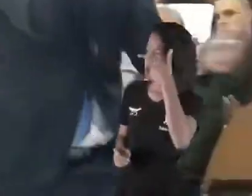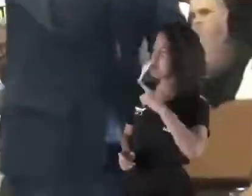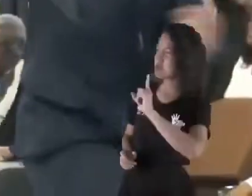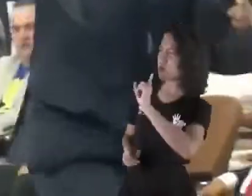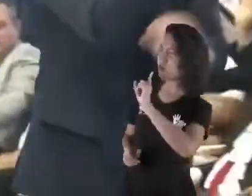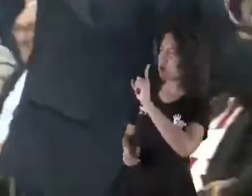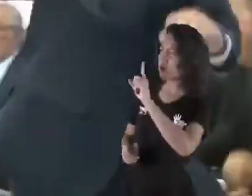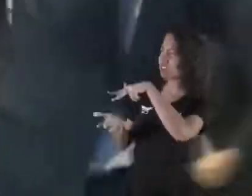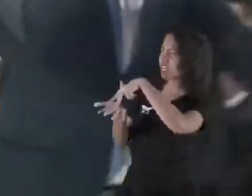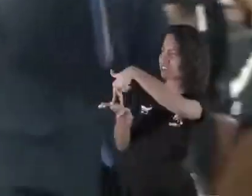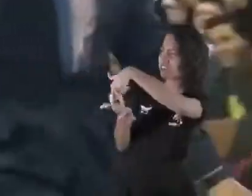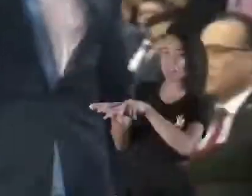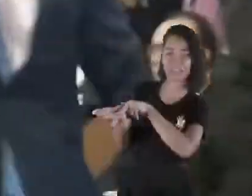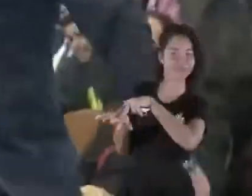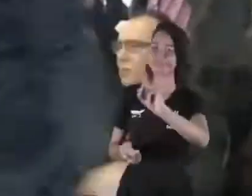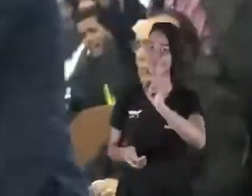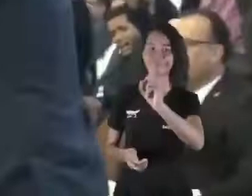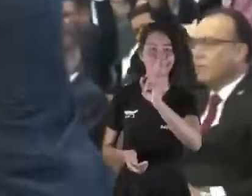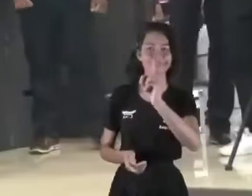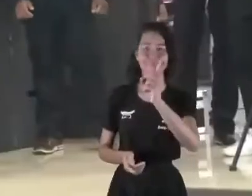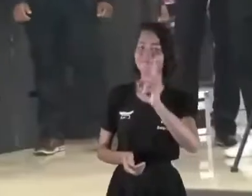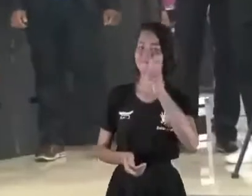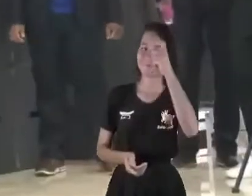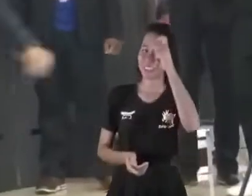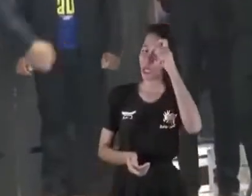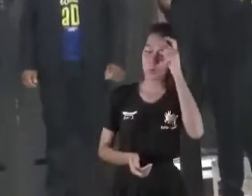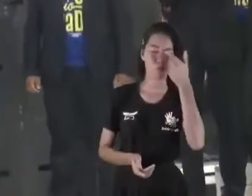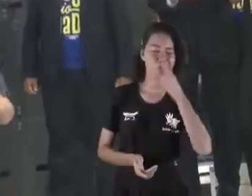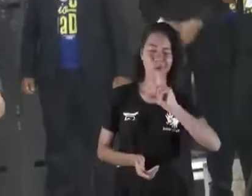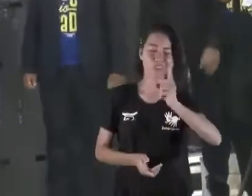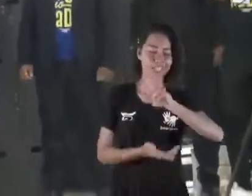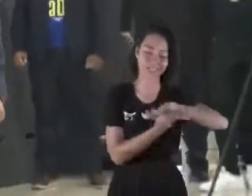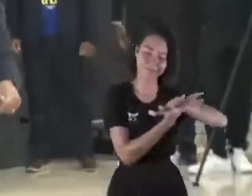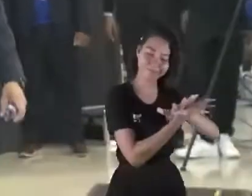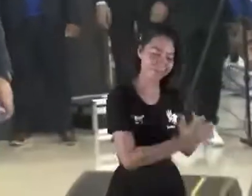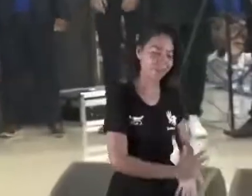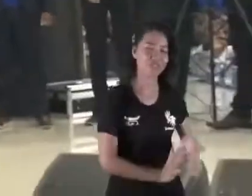O capeta não derruba mais. O